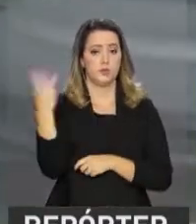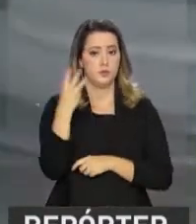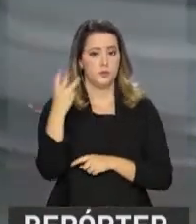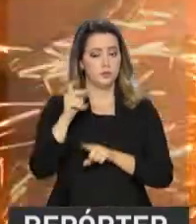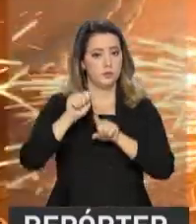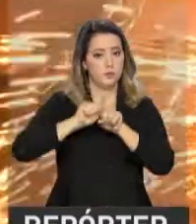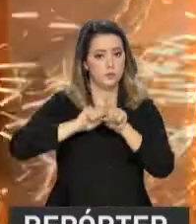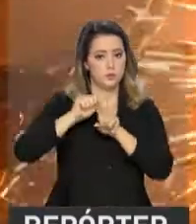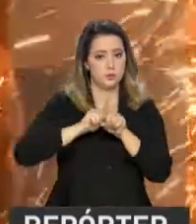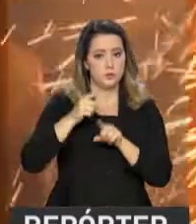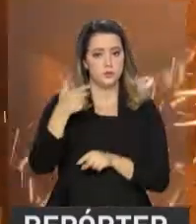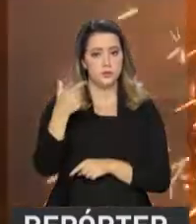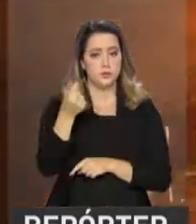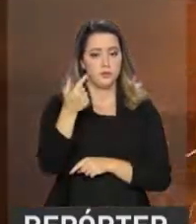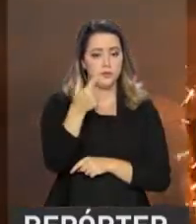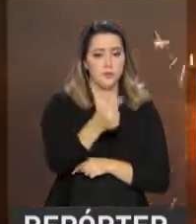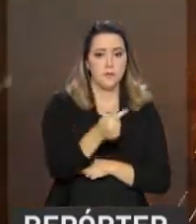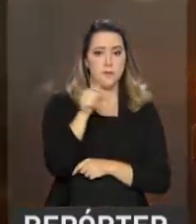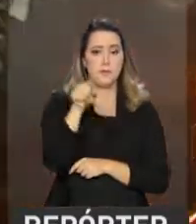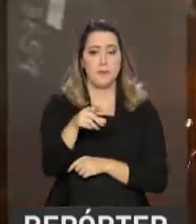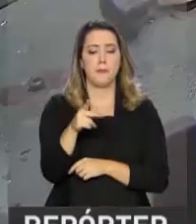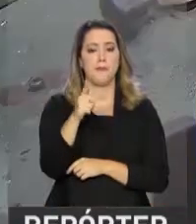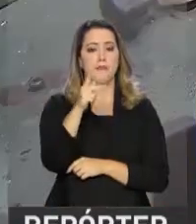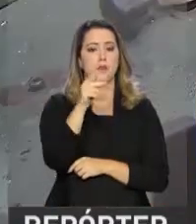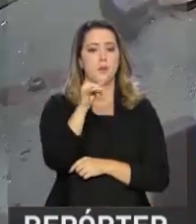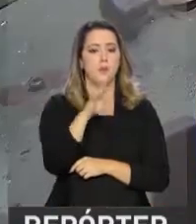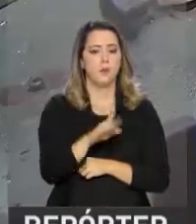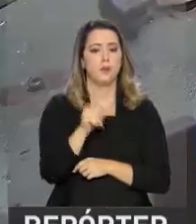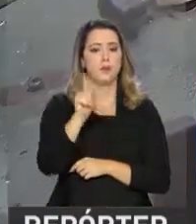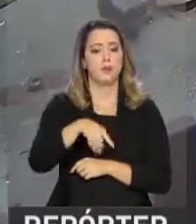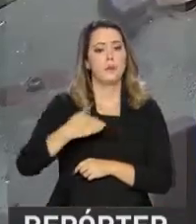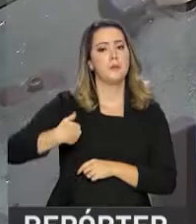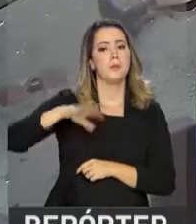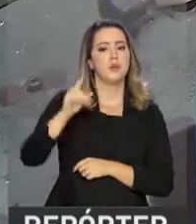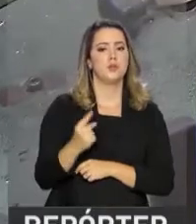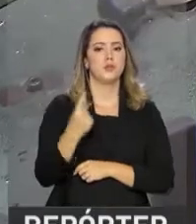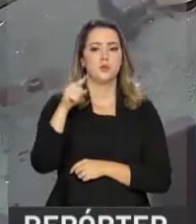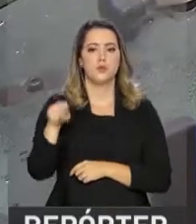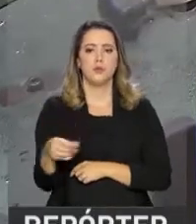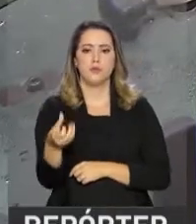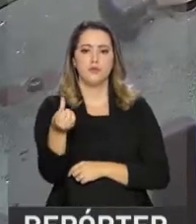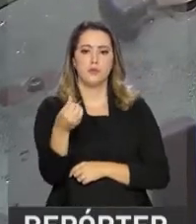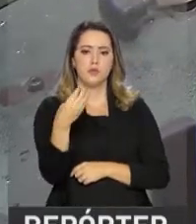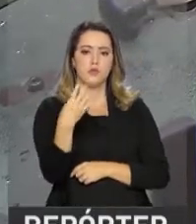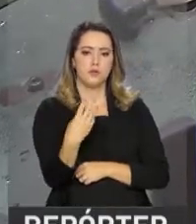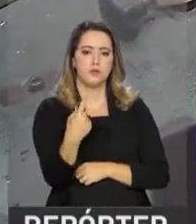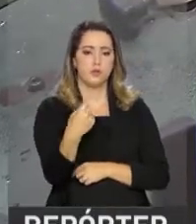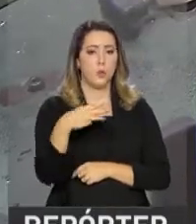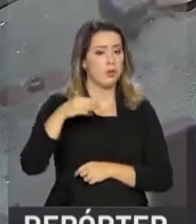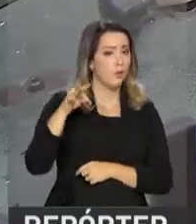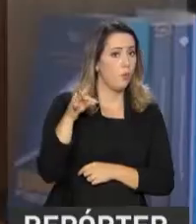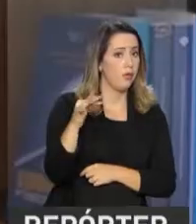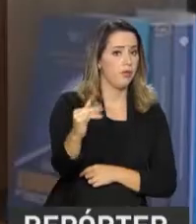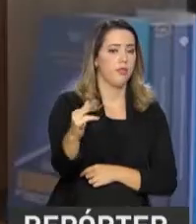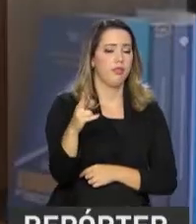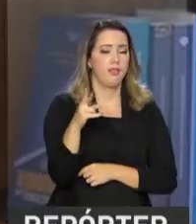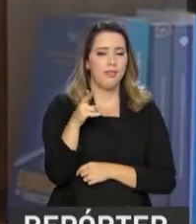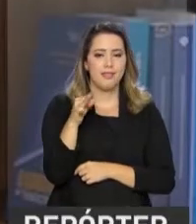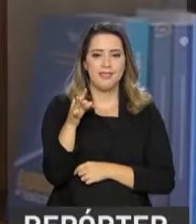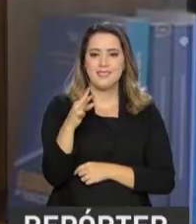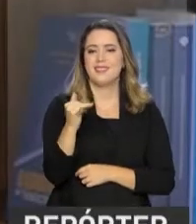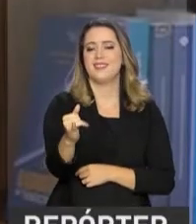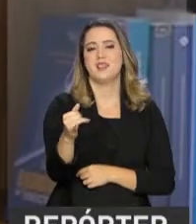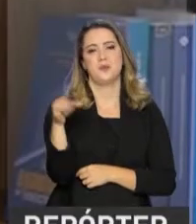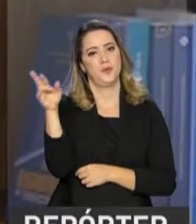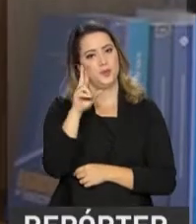trimestre de 2017, o produto interno bruto foi de mais de 1,6 trilhão de reais. Este